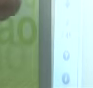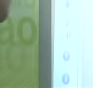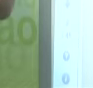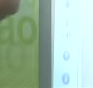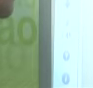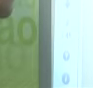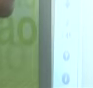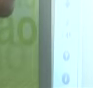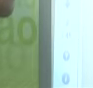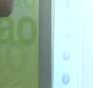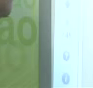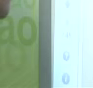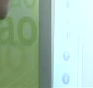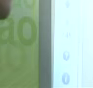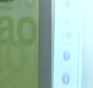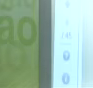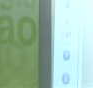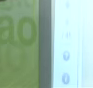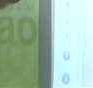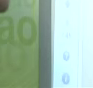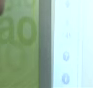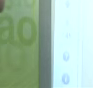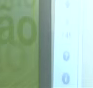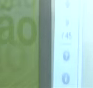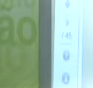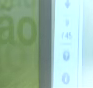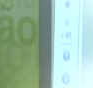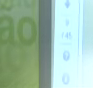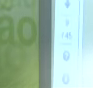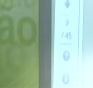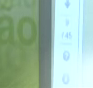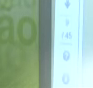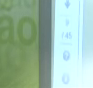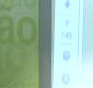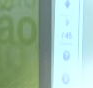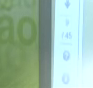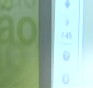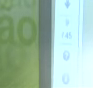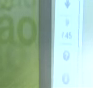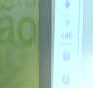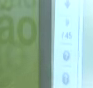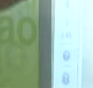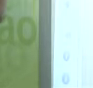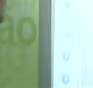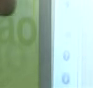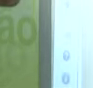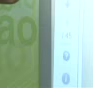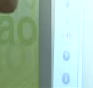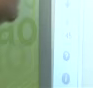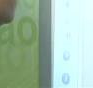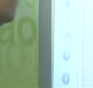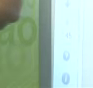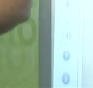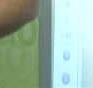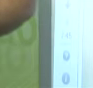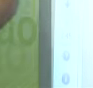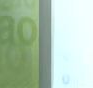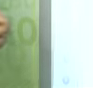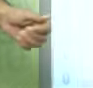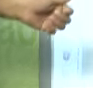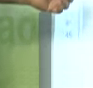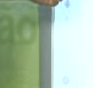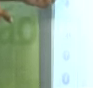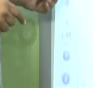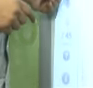Então o cérebro está aprendendo. E cérebro aprender, cérebro criando sinapses entre os neurônios. E essa sinapse é que